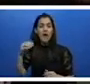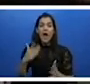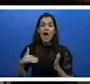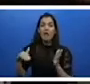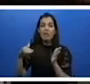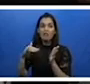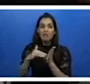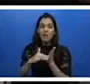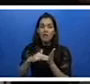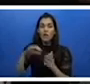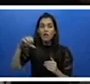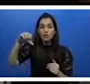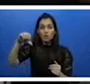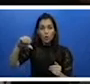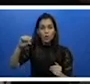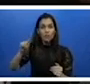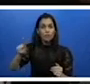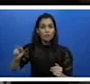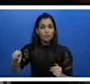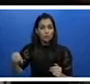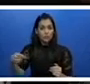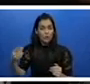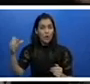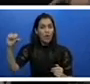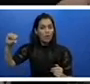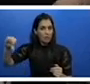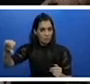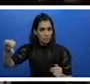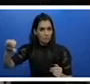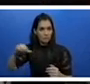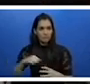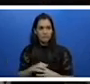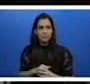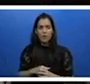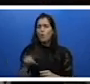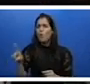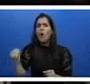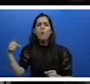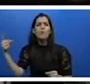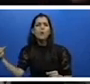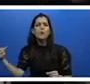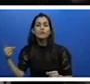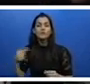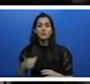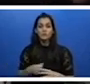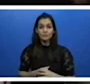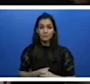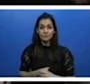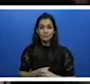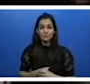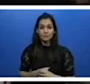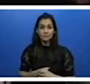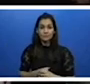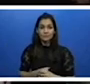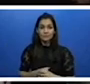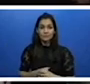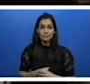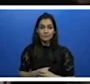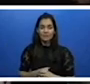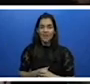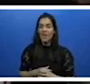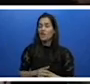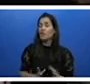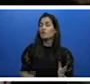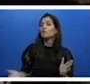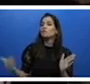Pessoal, depois da vírgula tem o 9, o próximo número eu mexo na parte inteira, ele